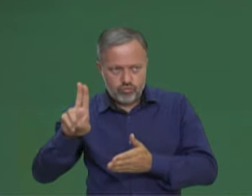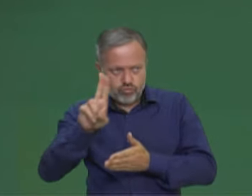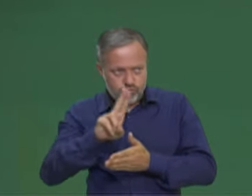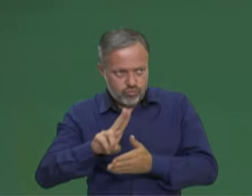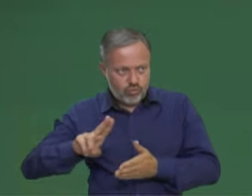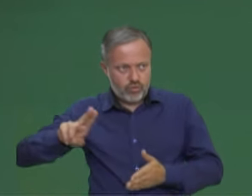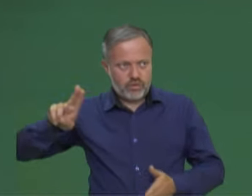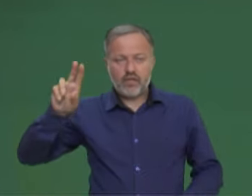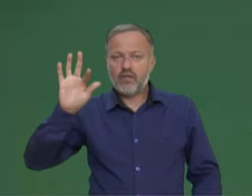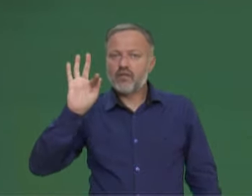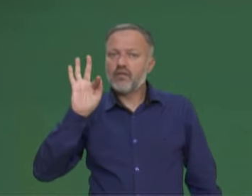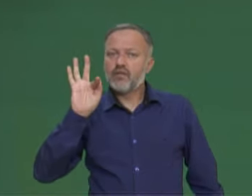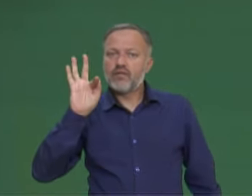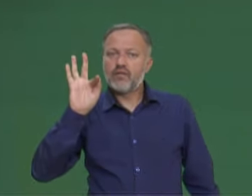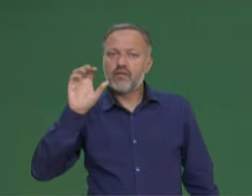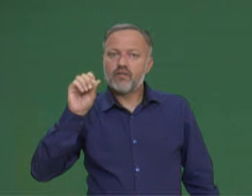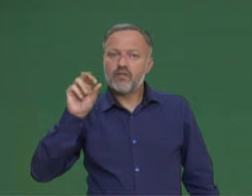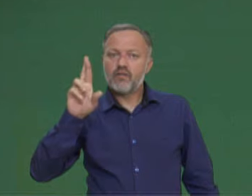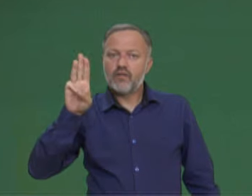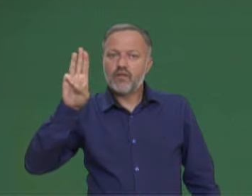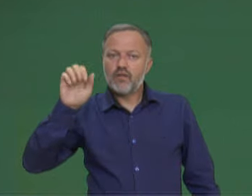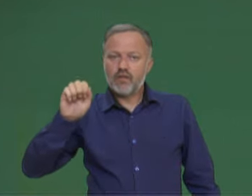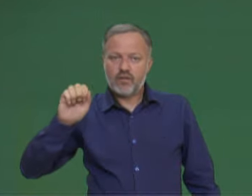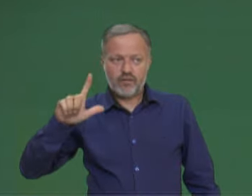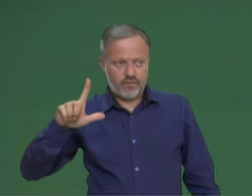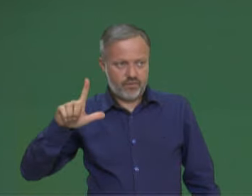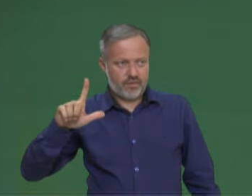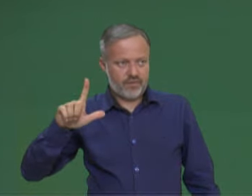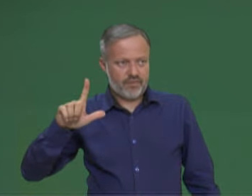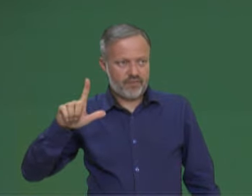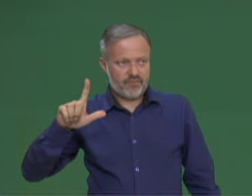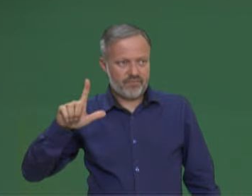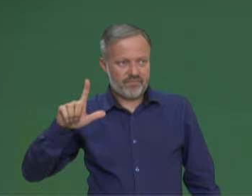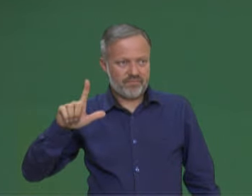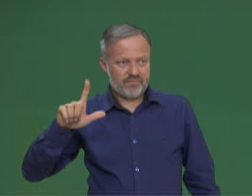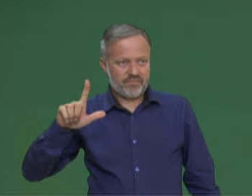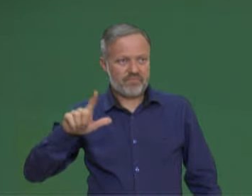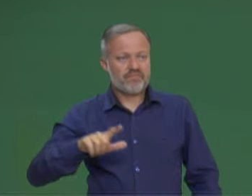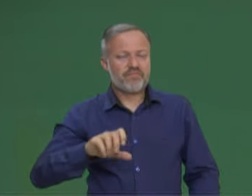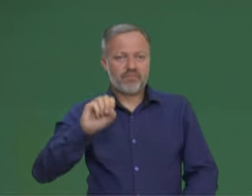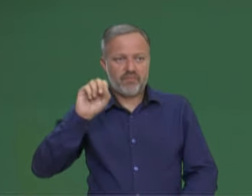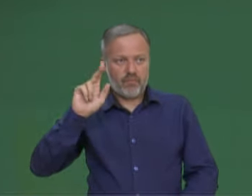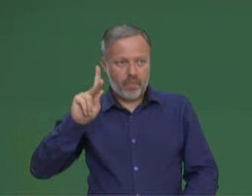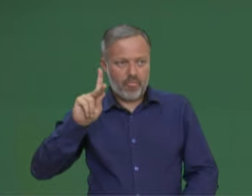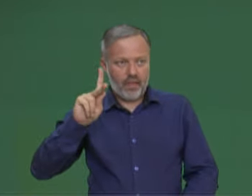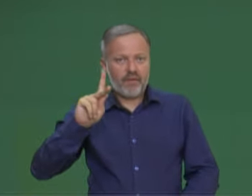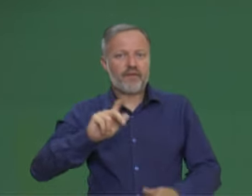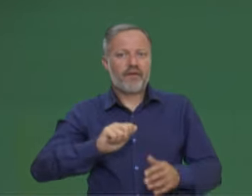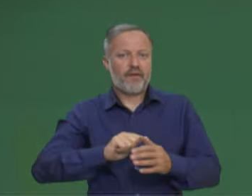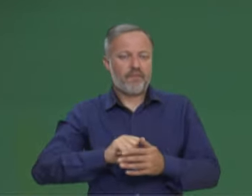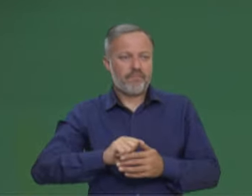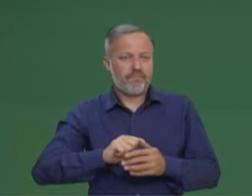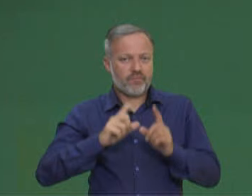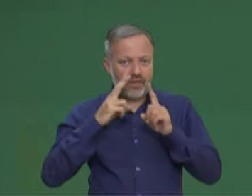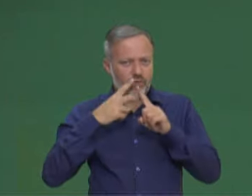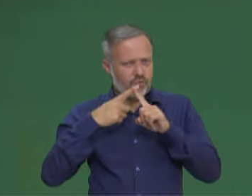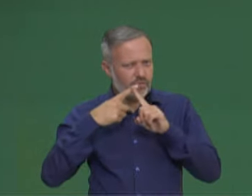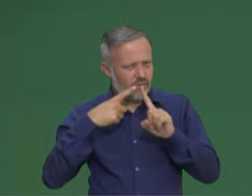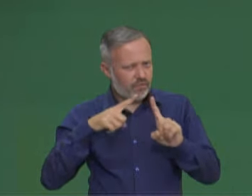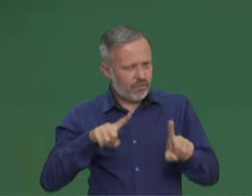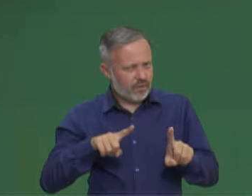aí? Se vocês erraram, preste atenção, marque, sinalizem como eu fiz aqui, tá? Vai ficar mais fácil na hora que vocês retomarem aí o